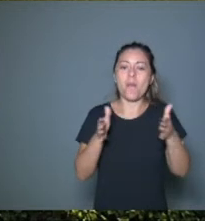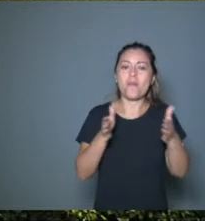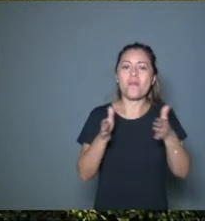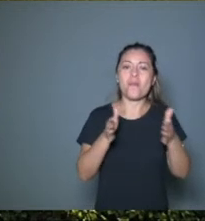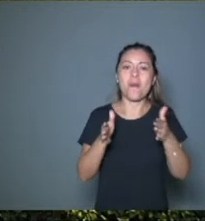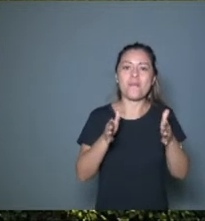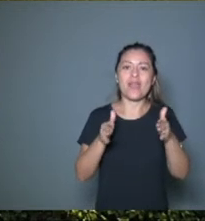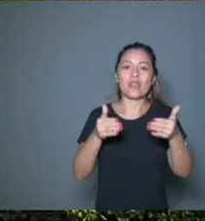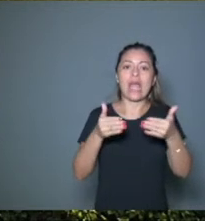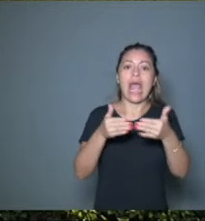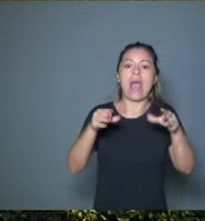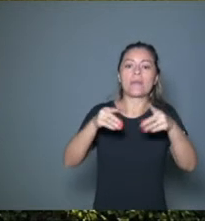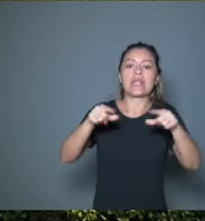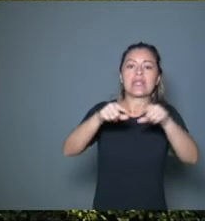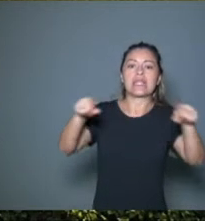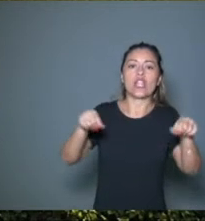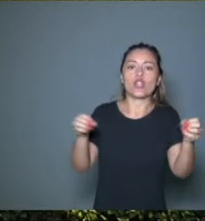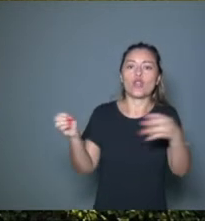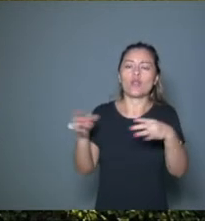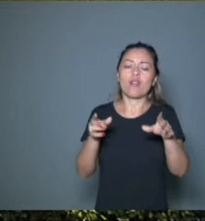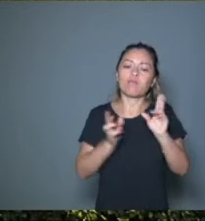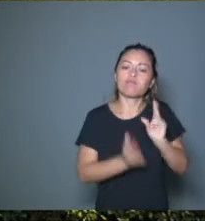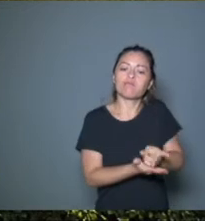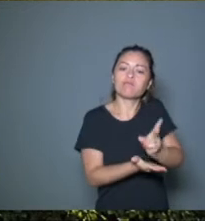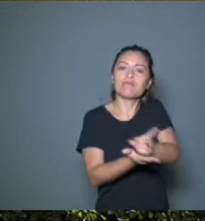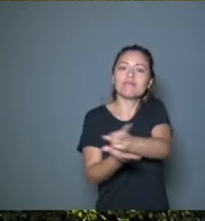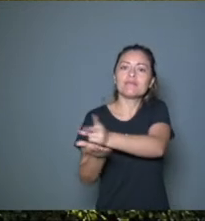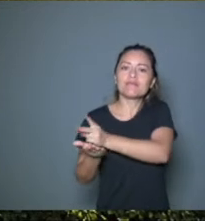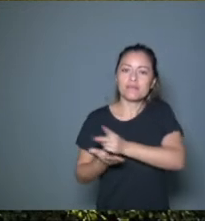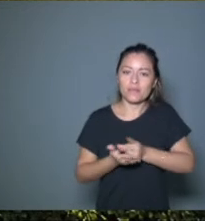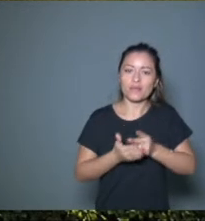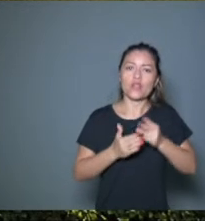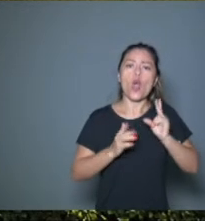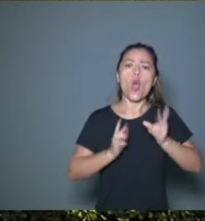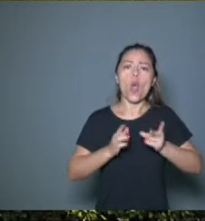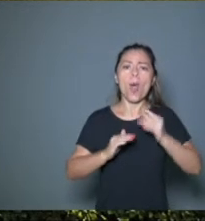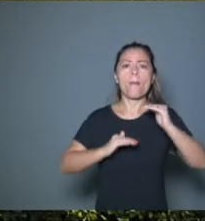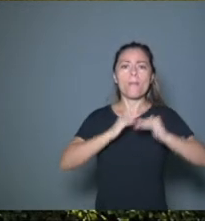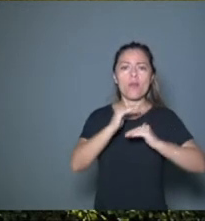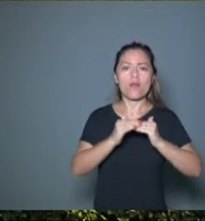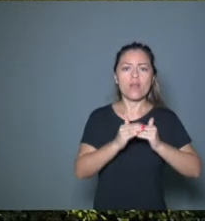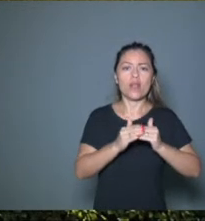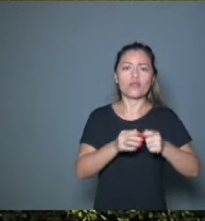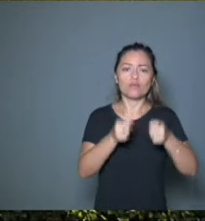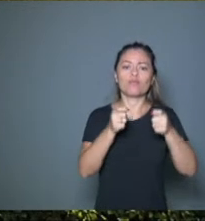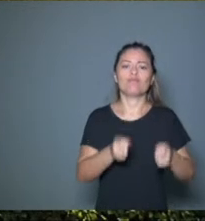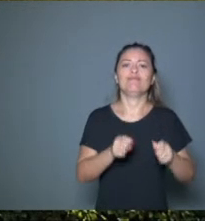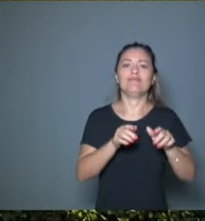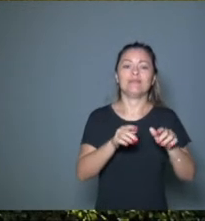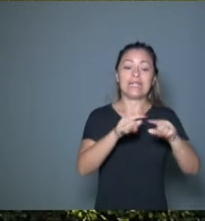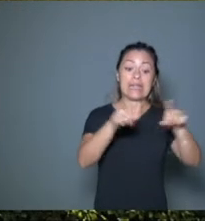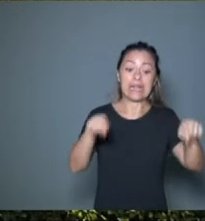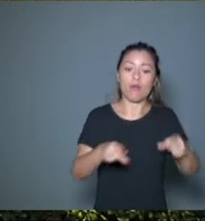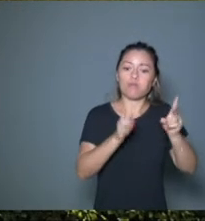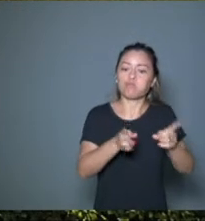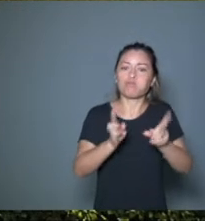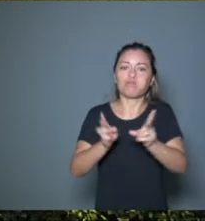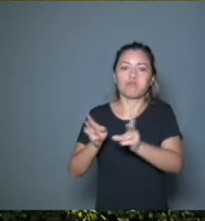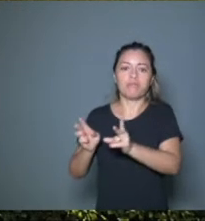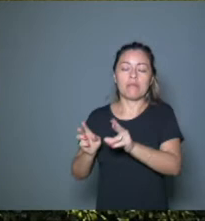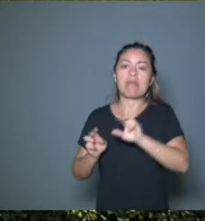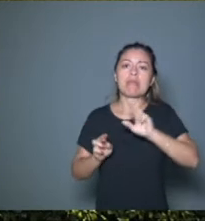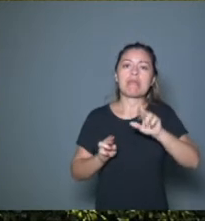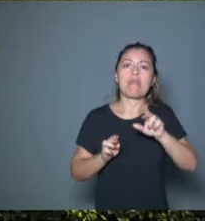e a gente está entrando no Asset Light como um processo mais consistente. E a gente não é um